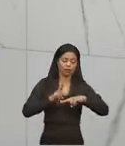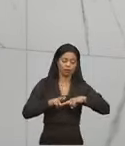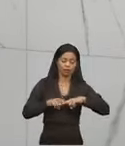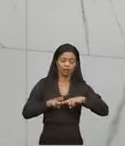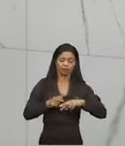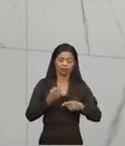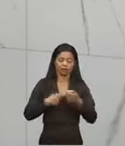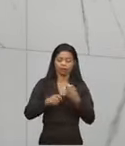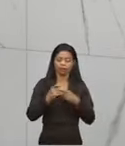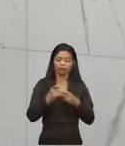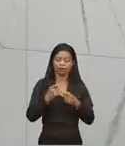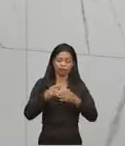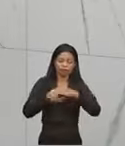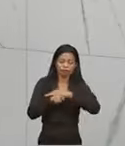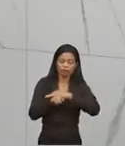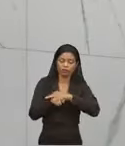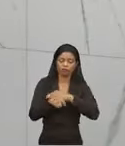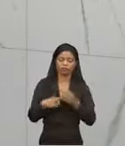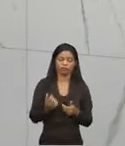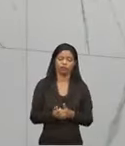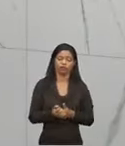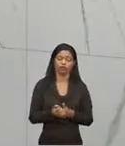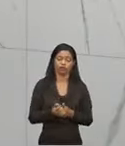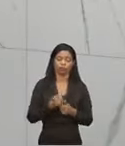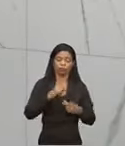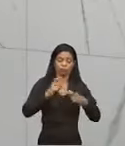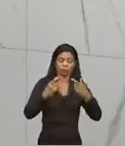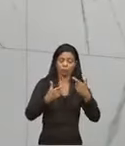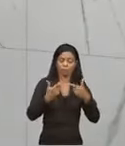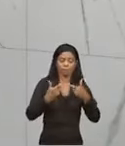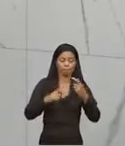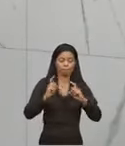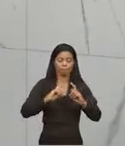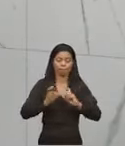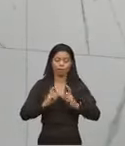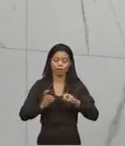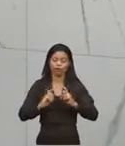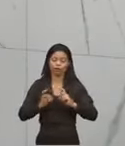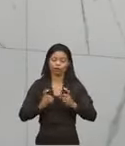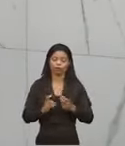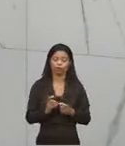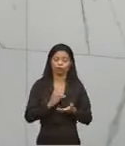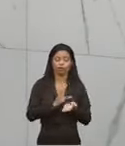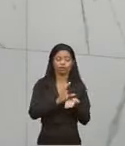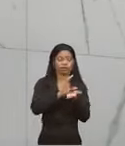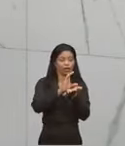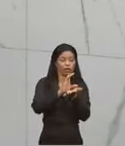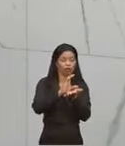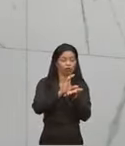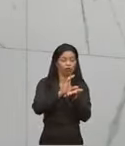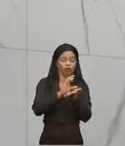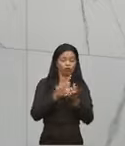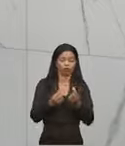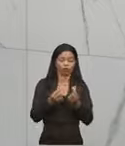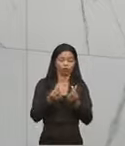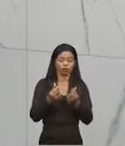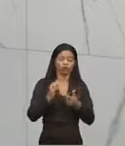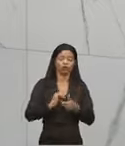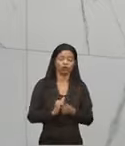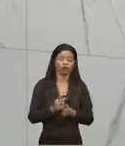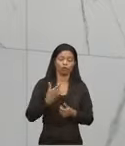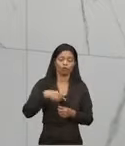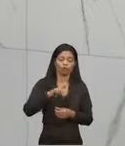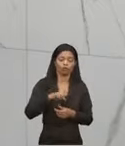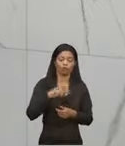para discutir o orçamento da fonte zero, que é lá que tem que sair esse recurso para o vestiário. Já estou dizendo ao governo que eu vou discutir a questão